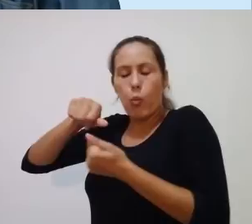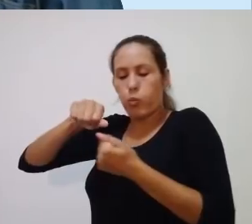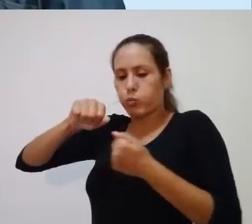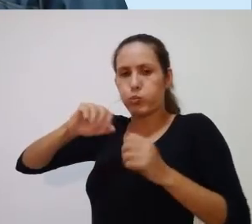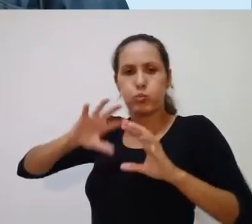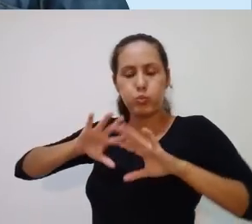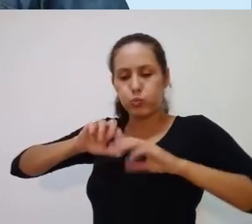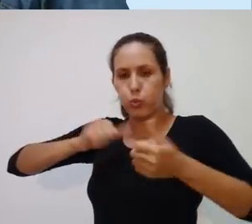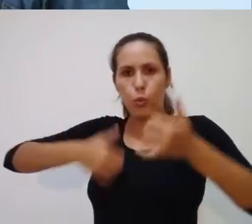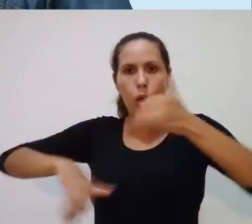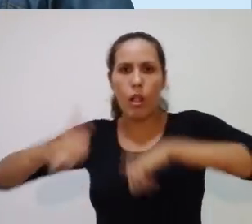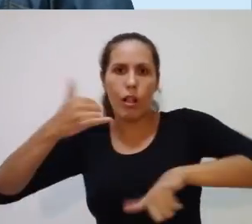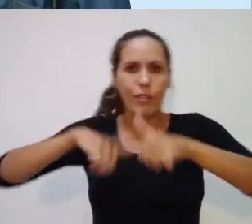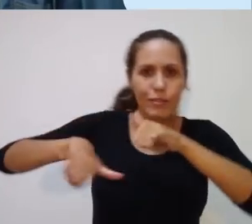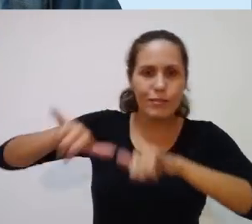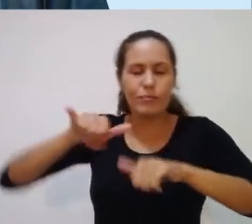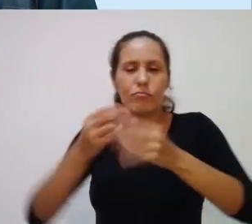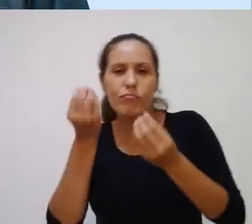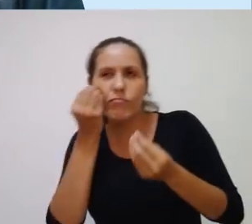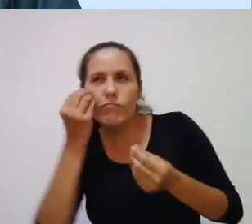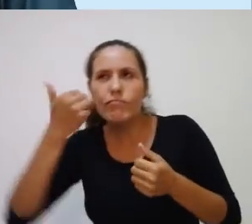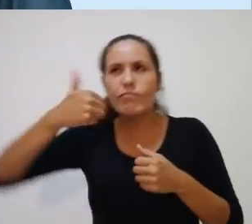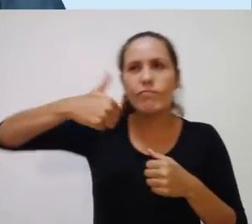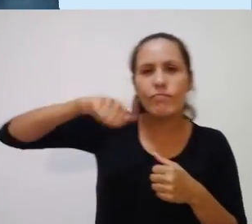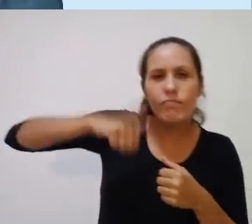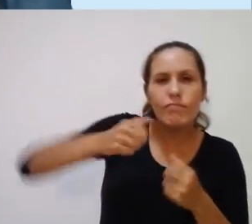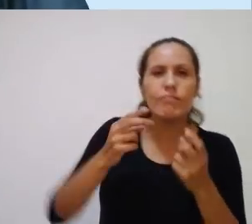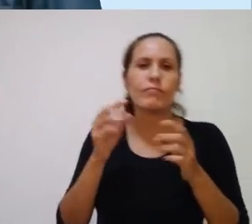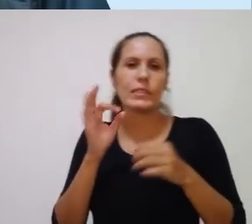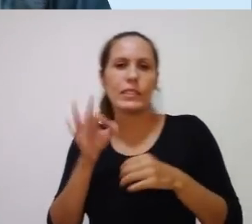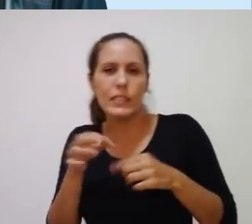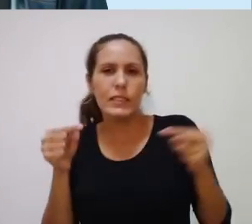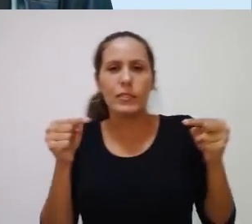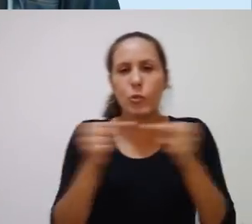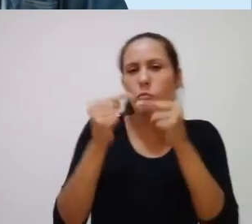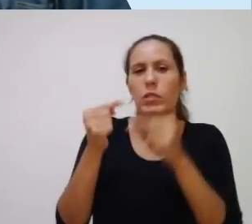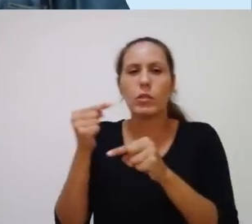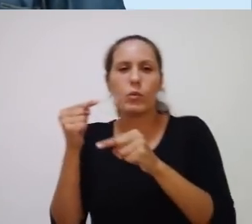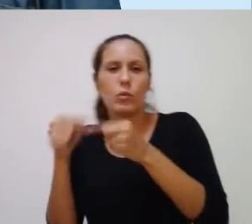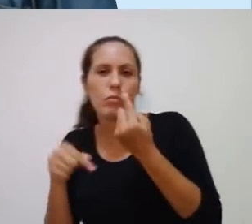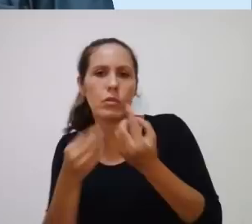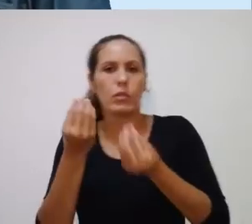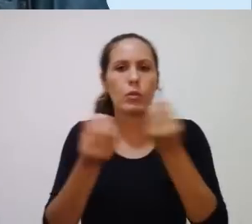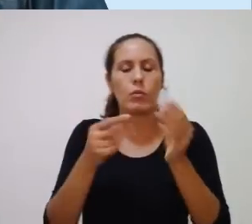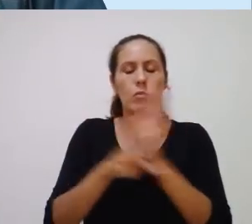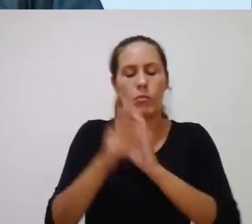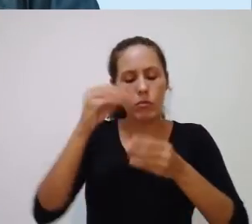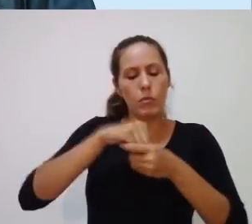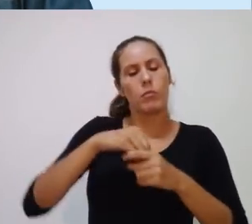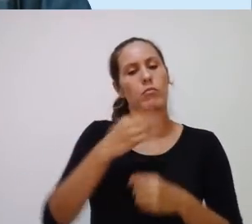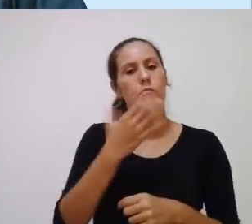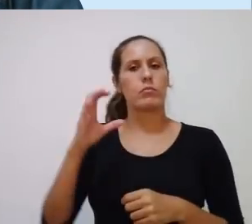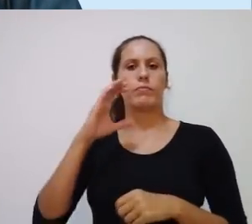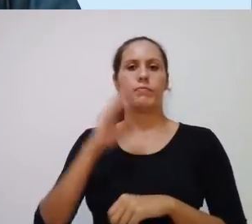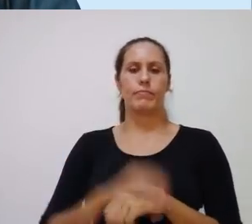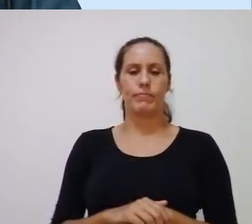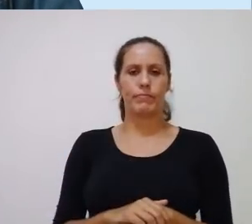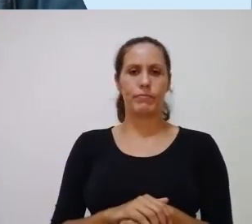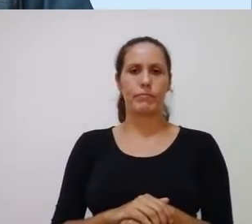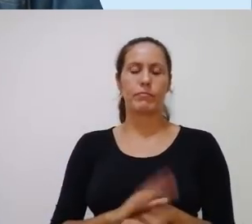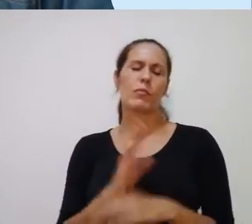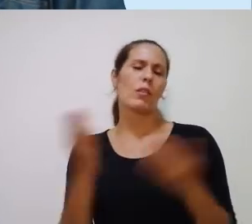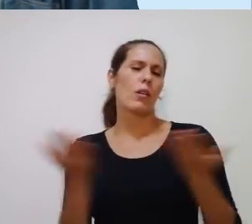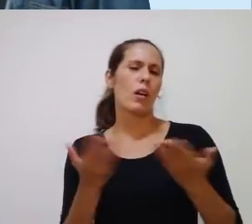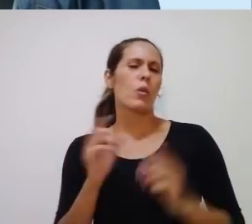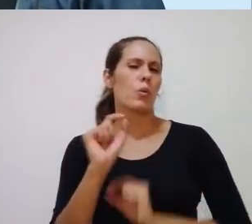se analise como funciona a outra diante desse procedimento científico. Né? Certo. Agora, essa pesquisa